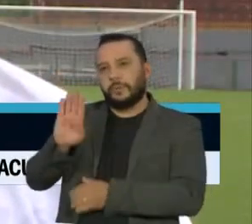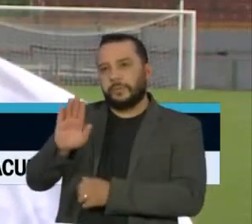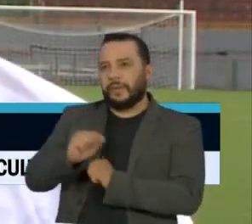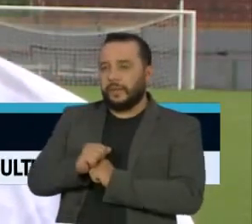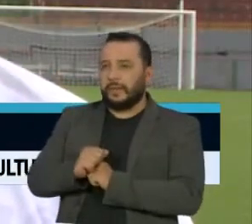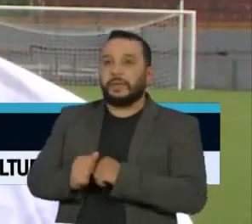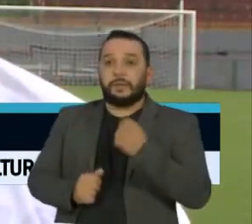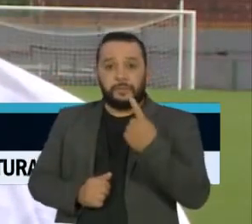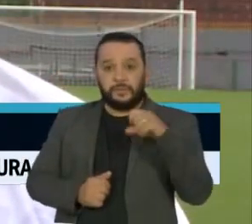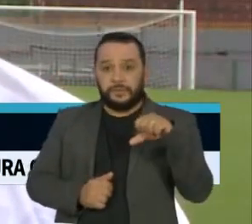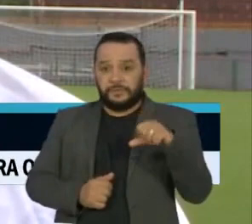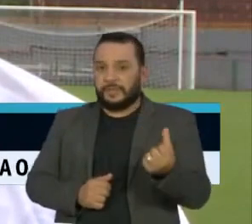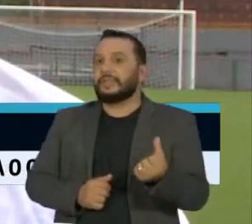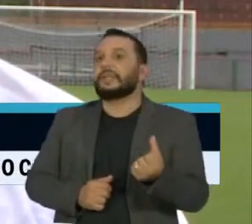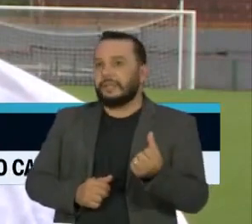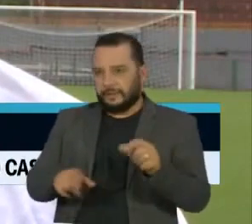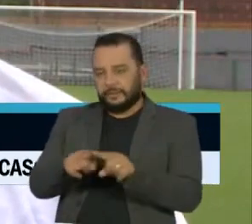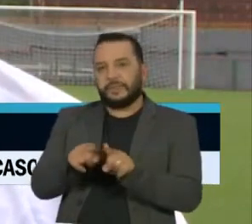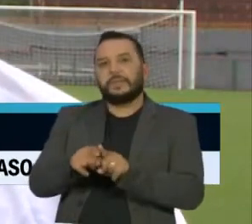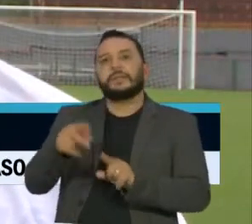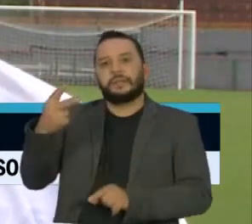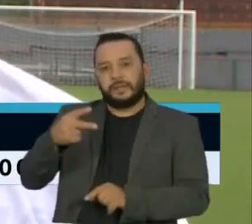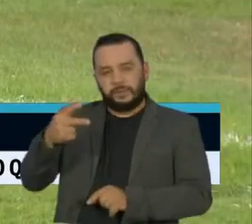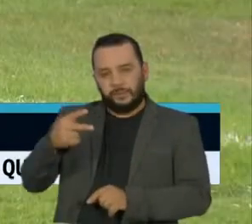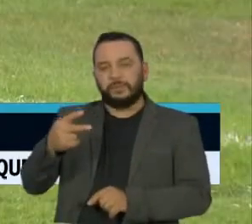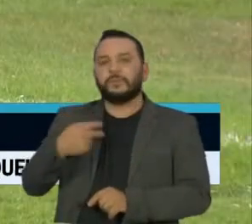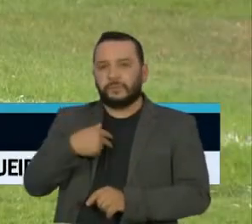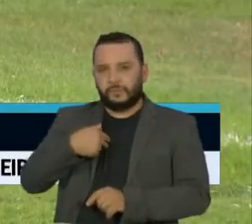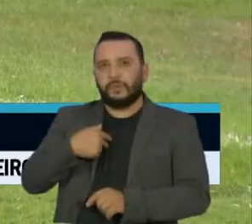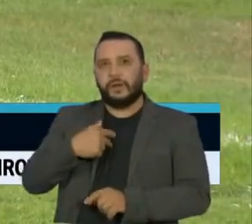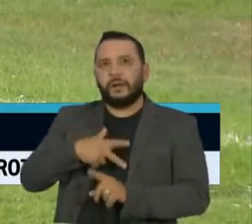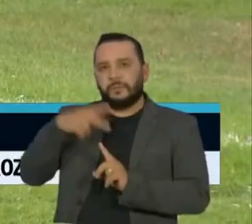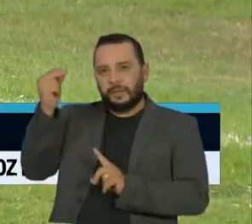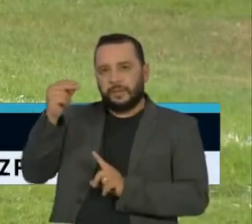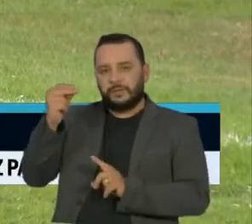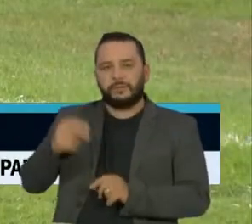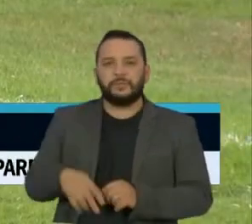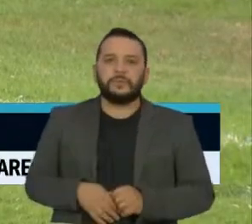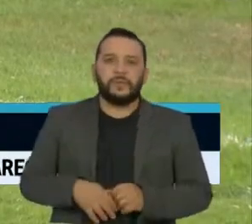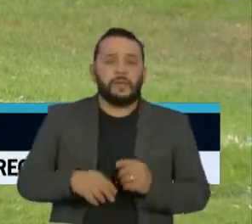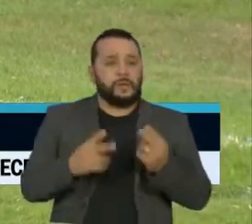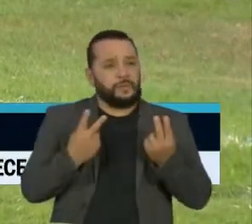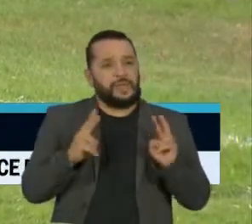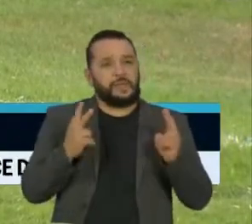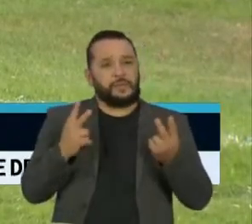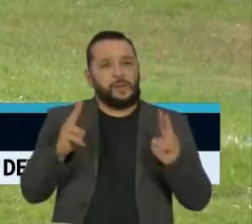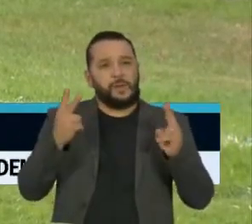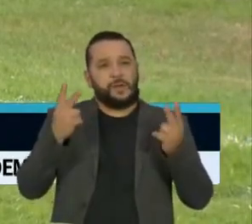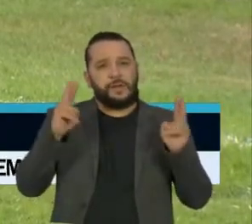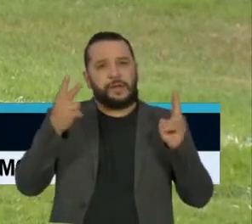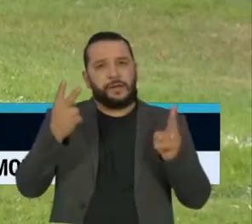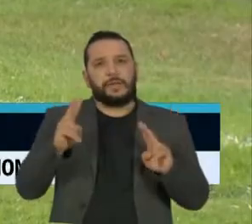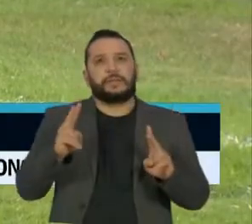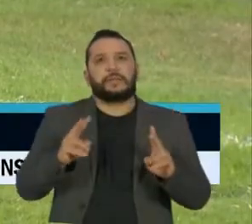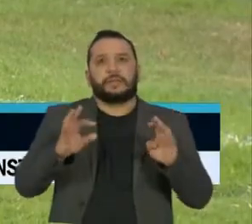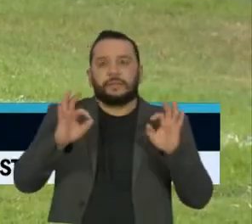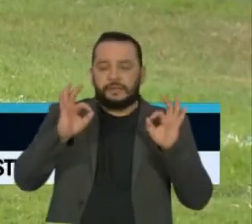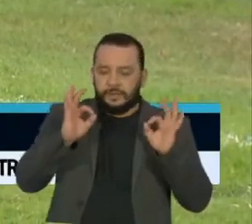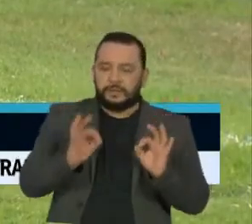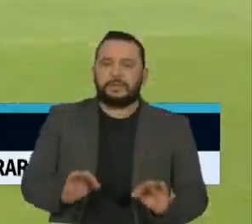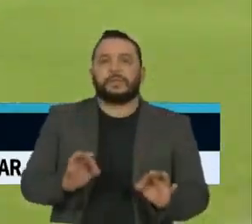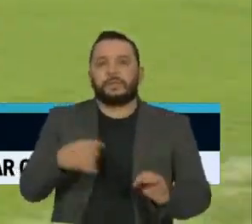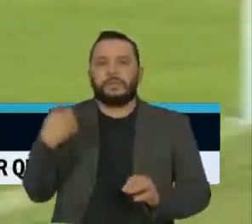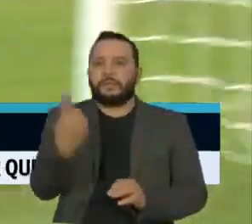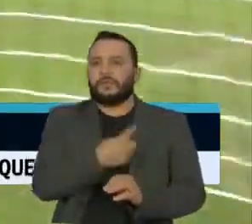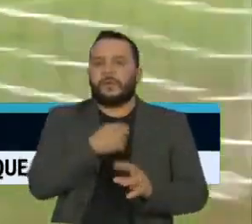em 96 também o vice-campeonato contra o Grêmio. Vitória é a certeza da nossa